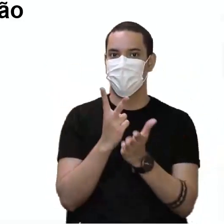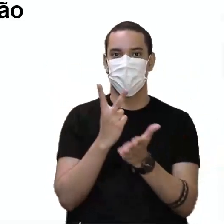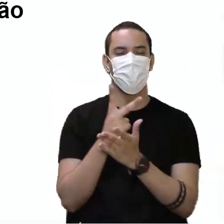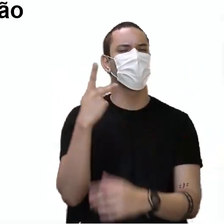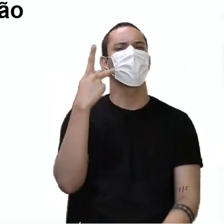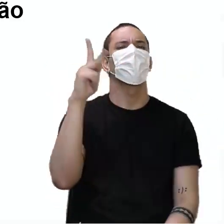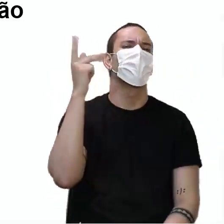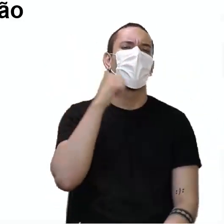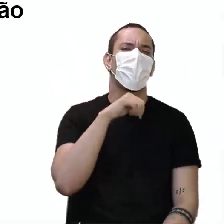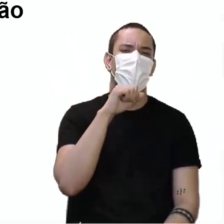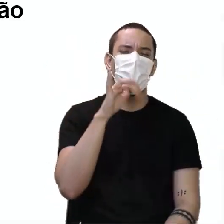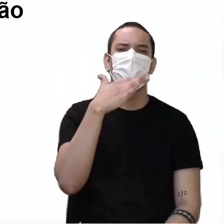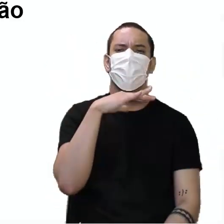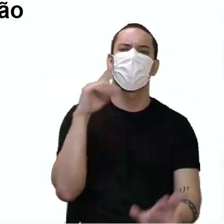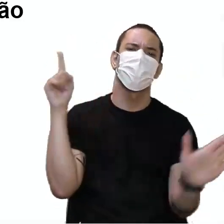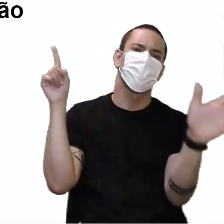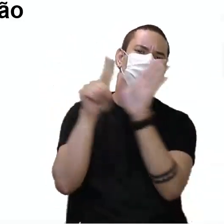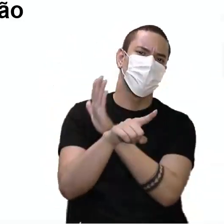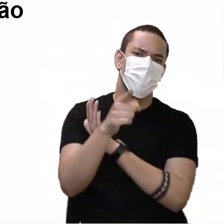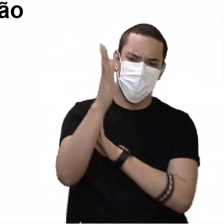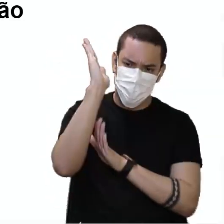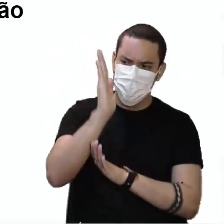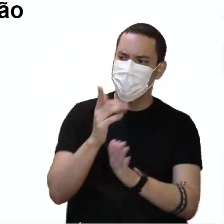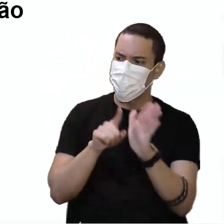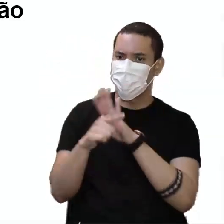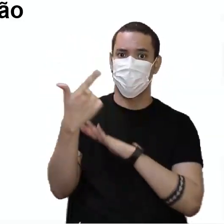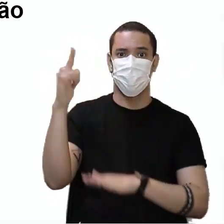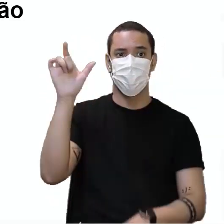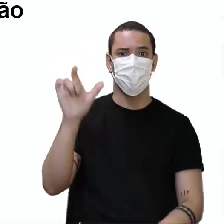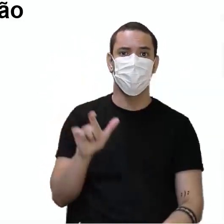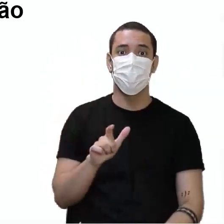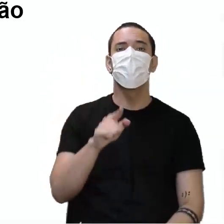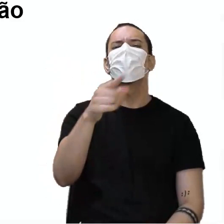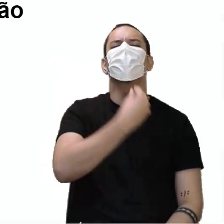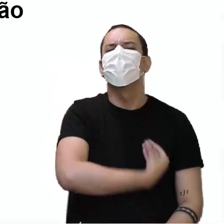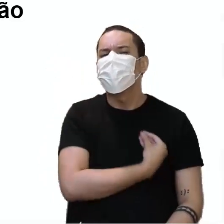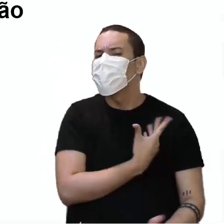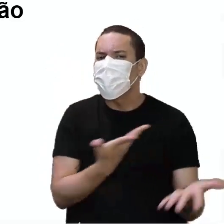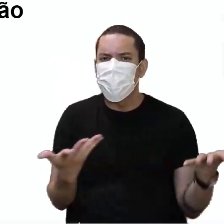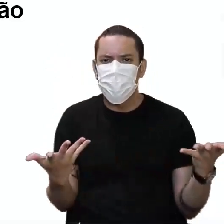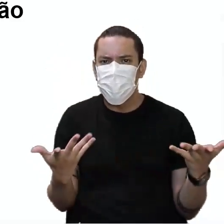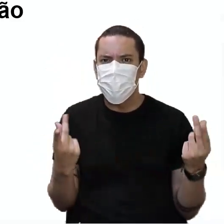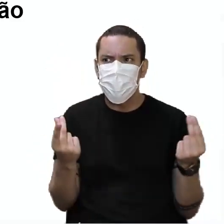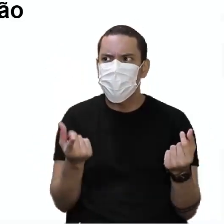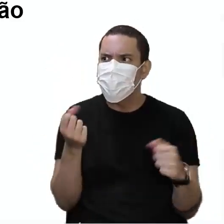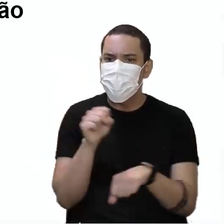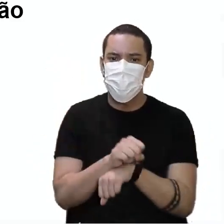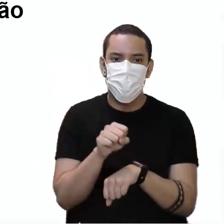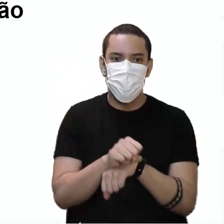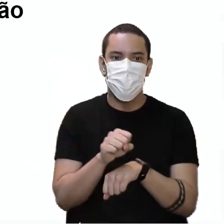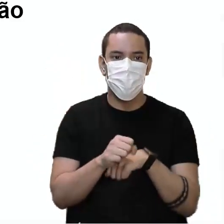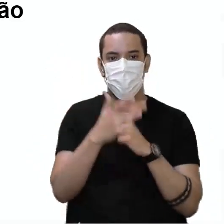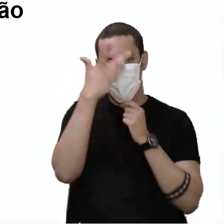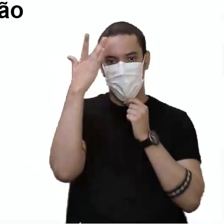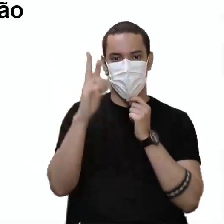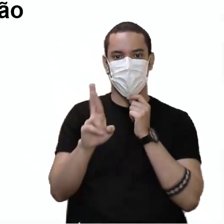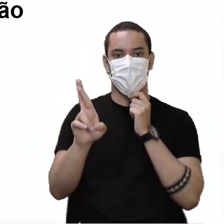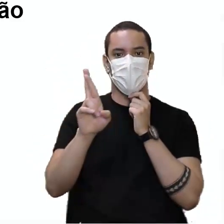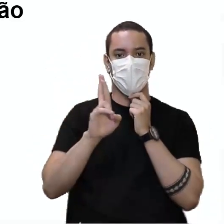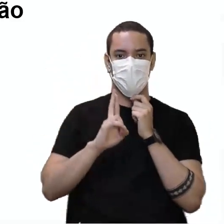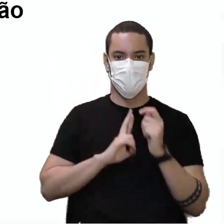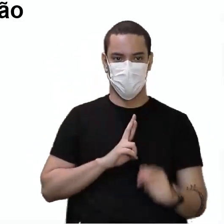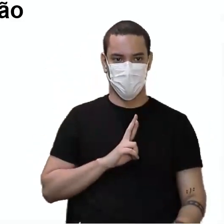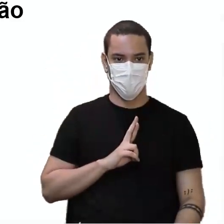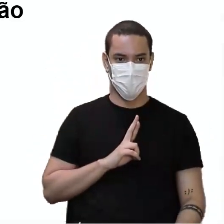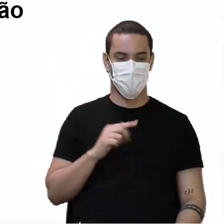sua mãe, o seu pai, e você mesmo já falou para alguém, onde você esteve? Aí a pessoa fala, I've been to the